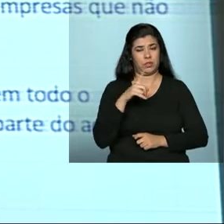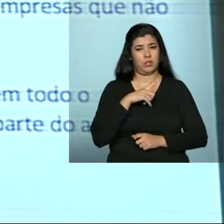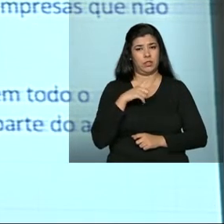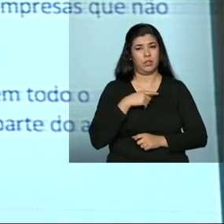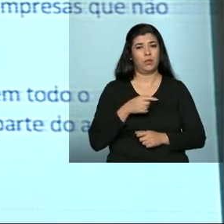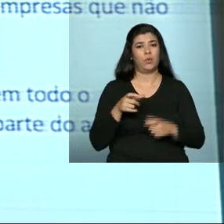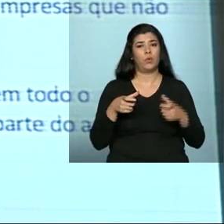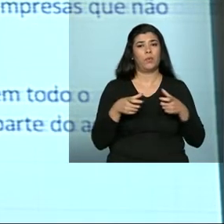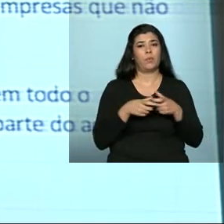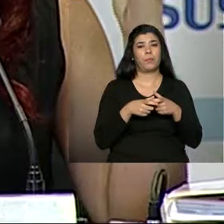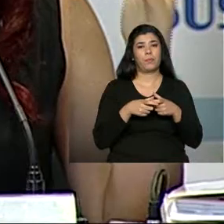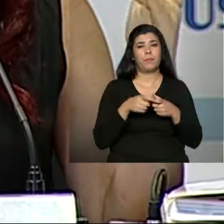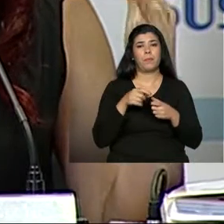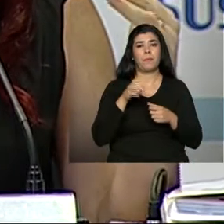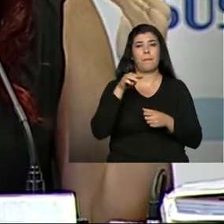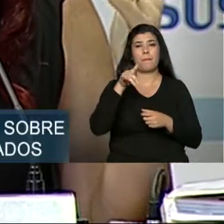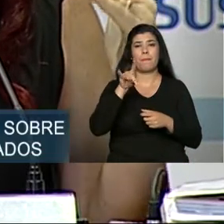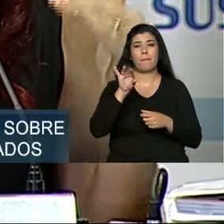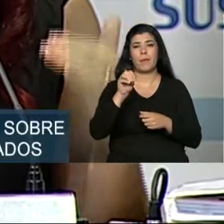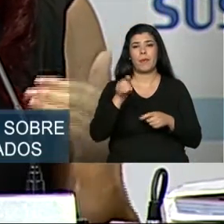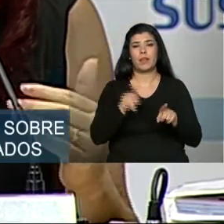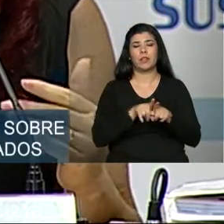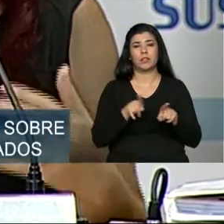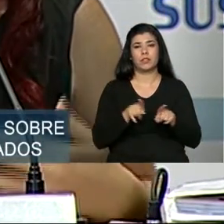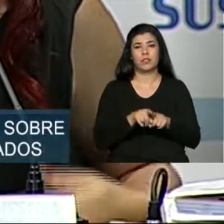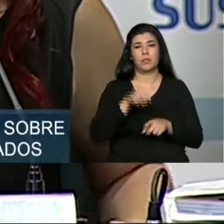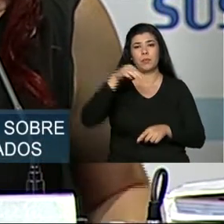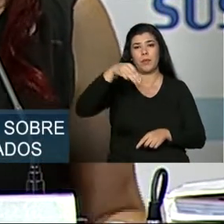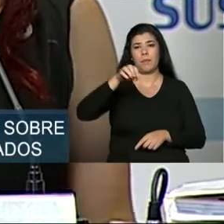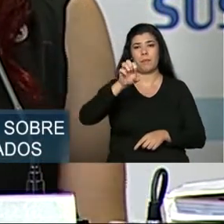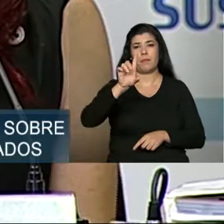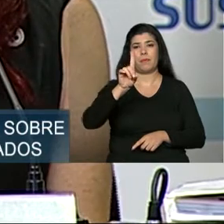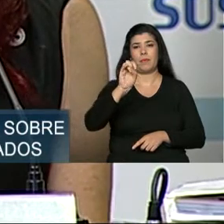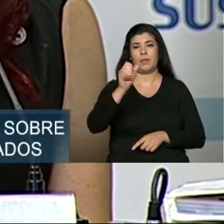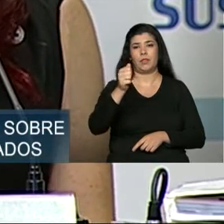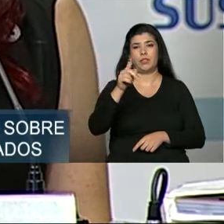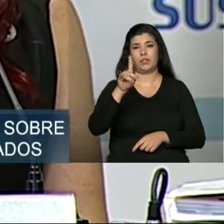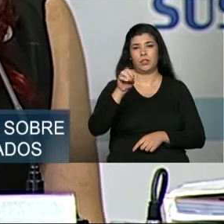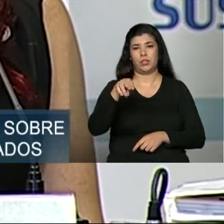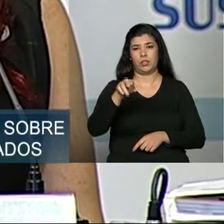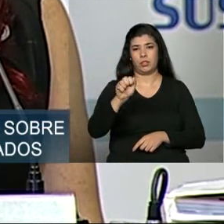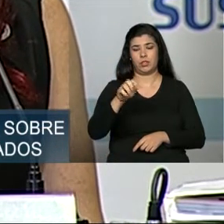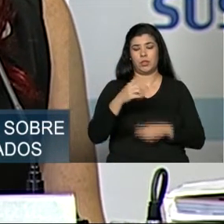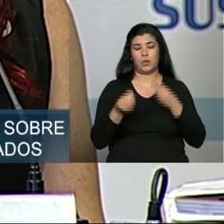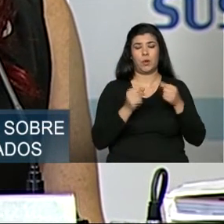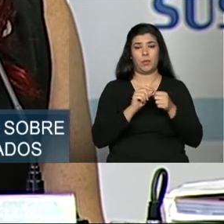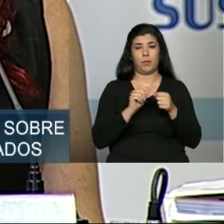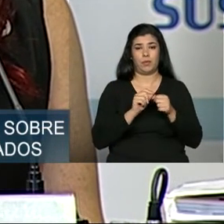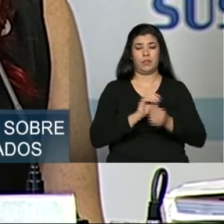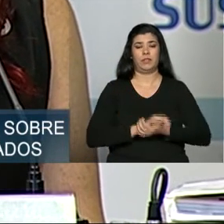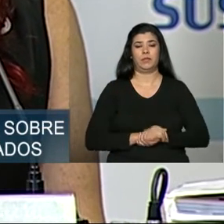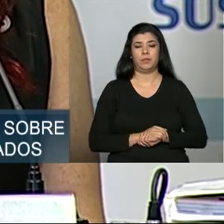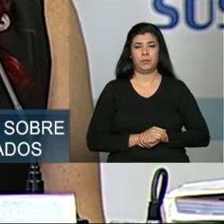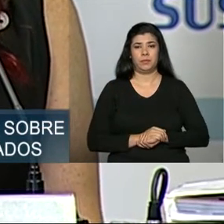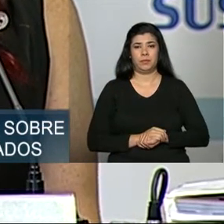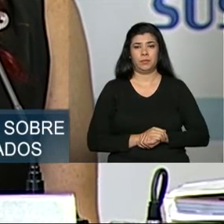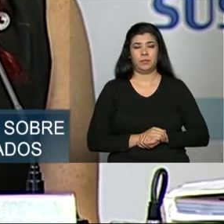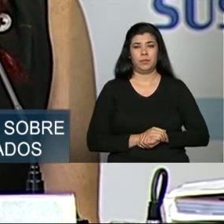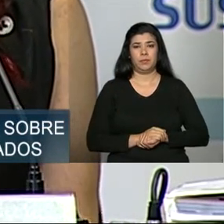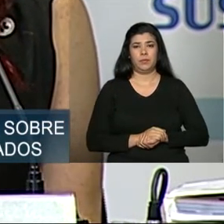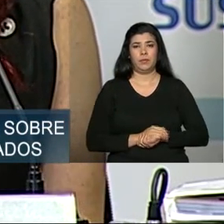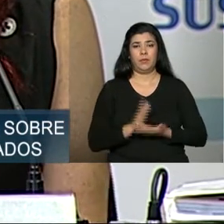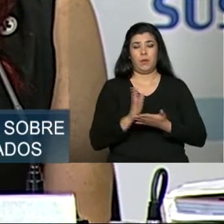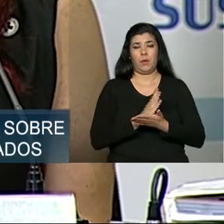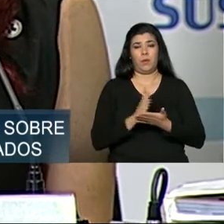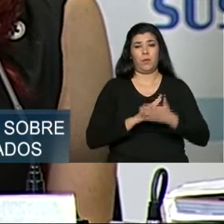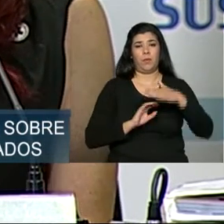teores mínimos, das médias e das medianas nesse processo. Para aquelas